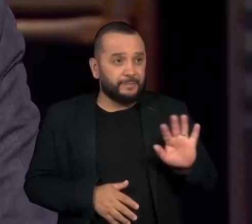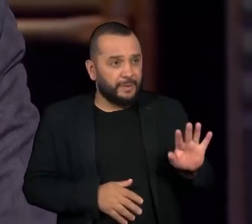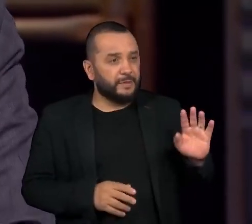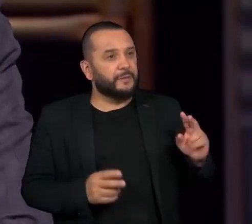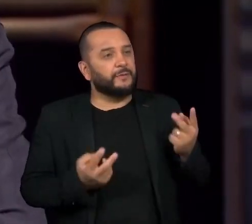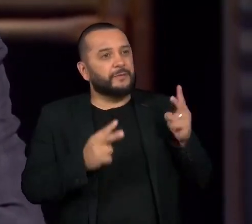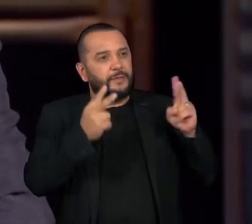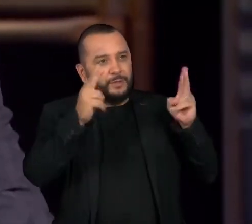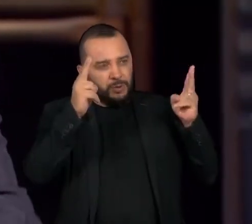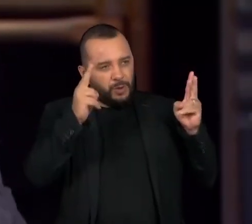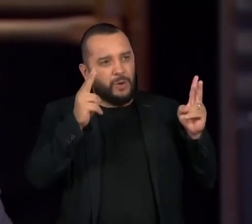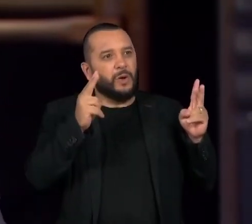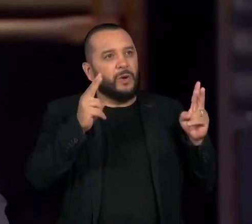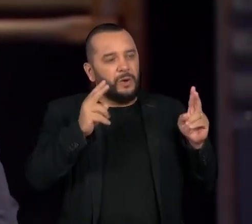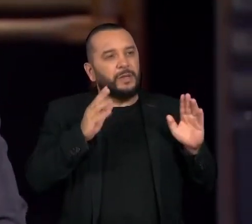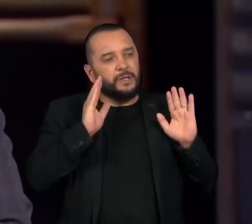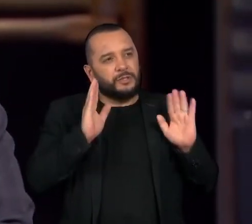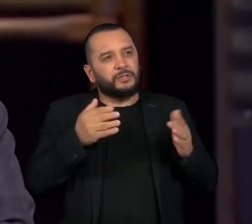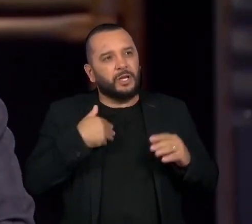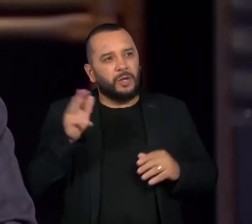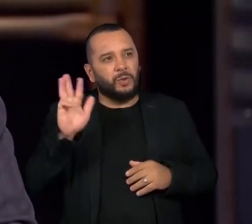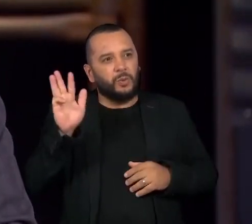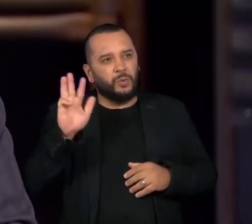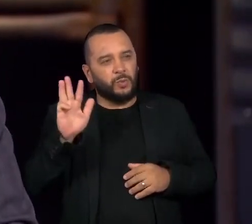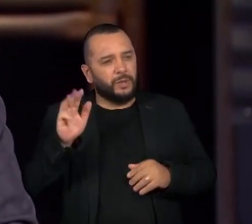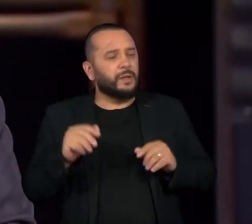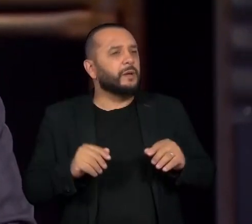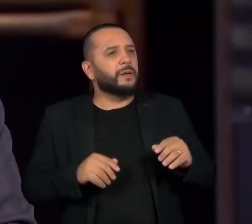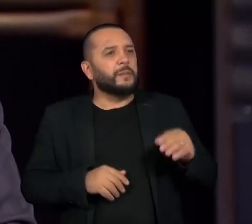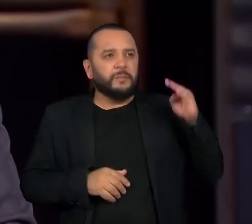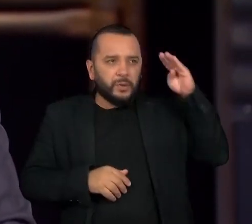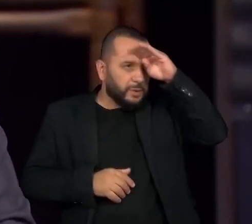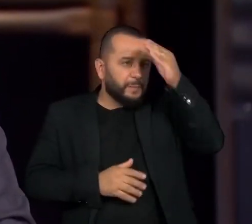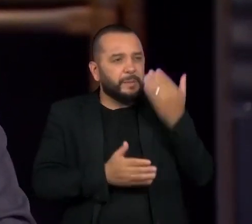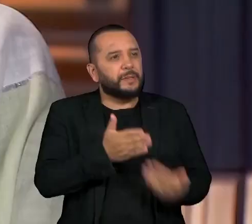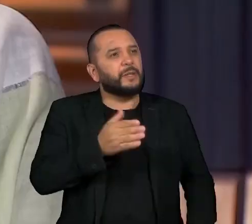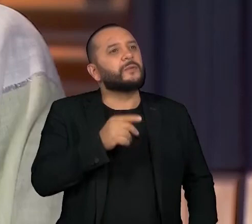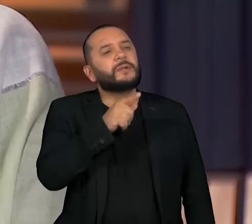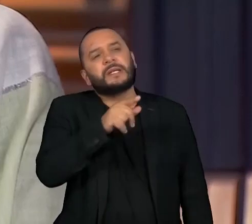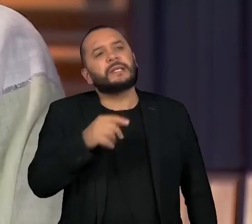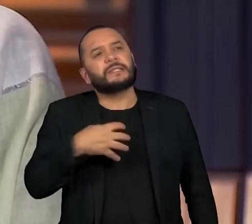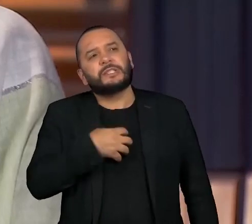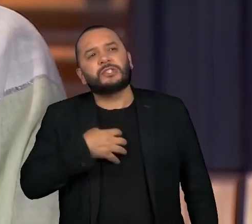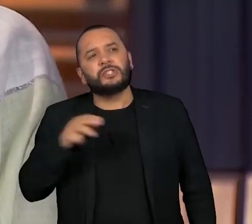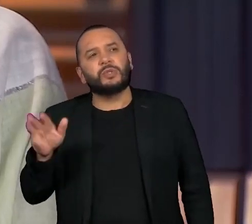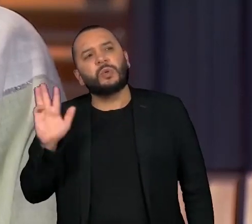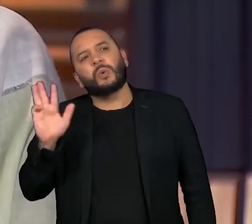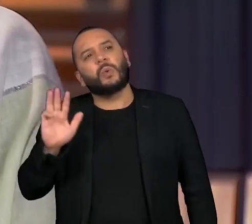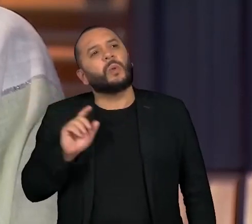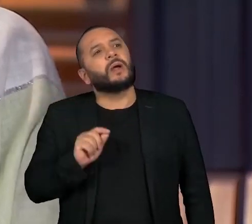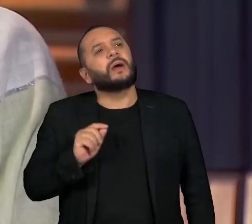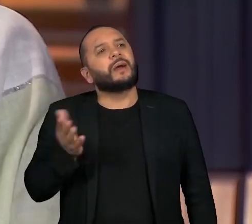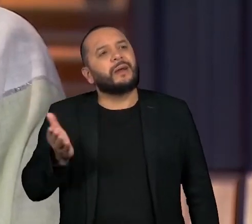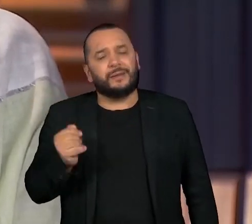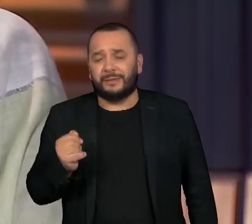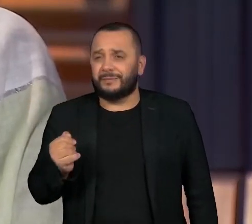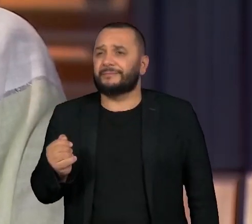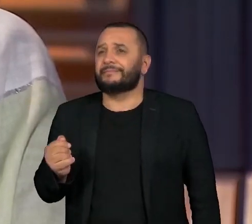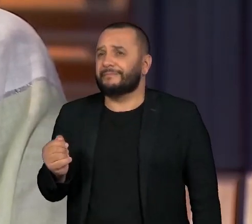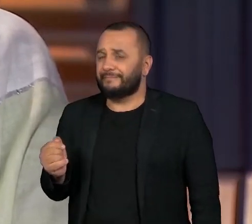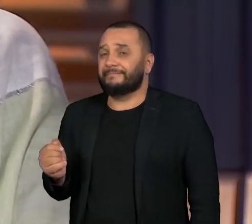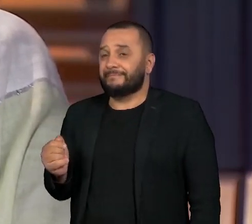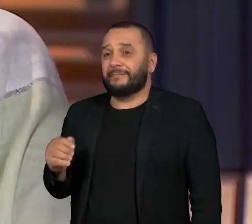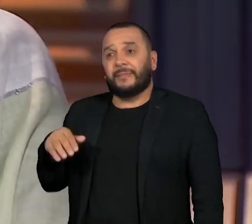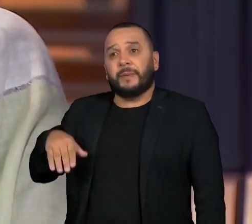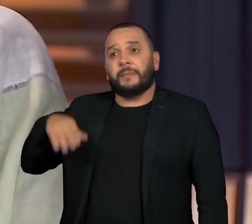na eleição com bolsonaro você conversou com o Lula o que que você sentiu dele eu sinto o mais importante que